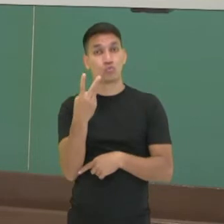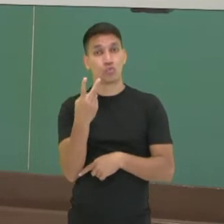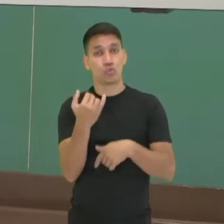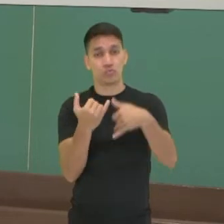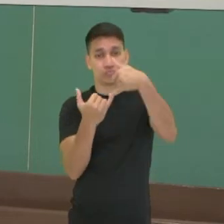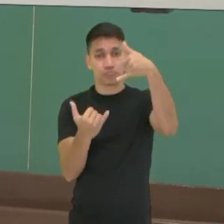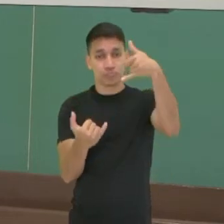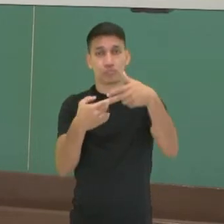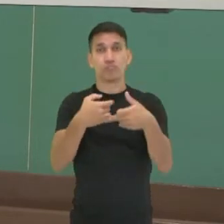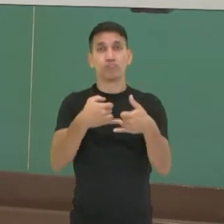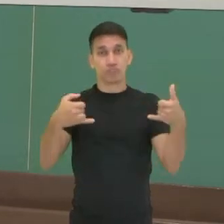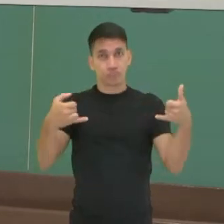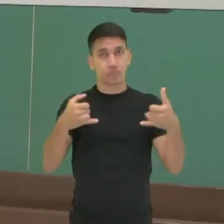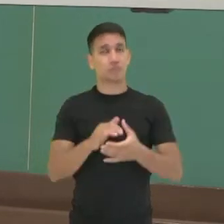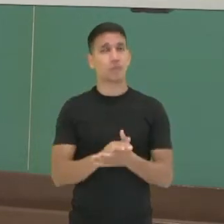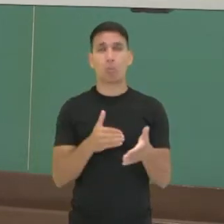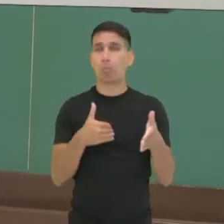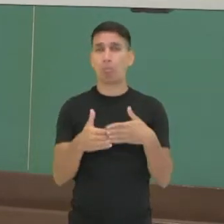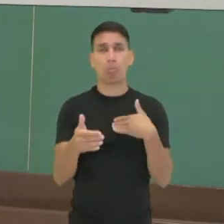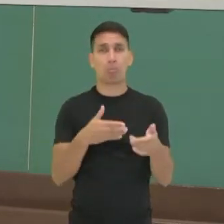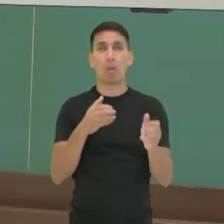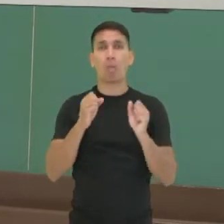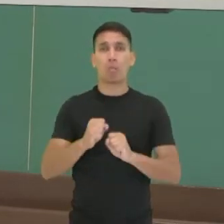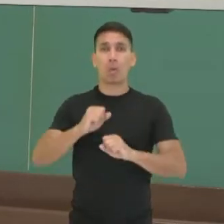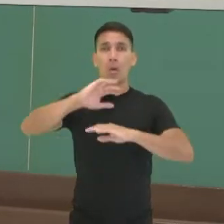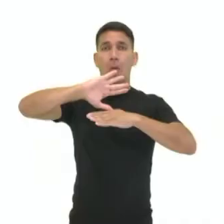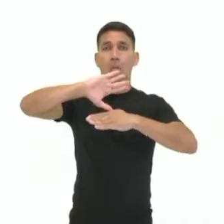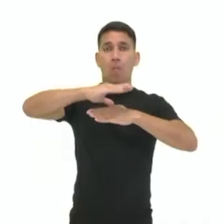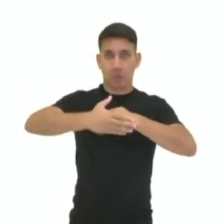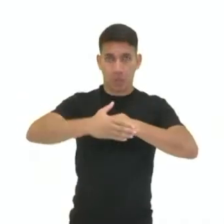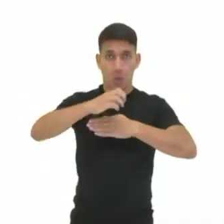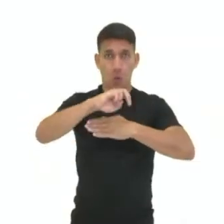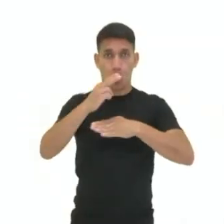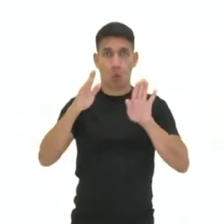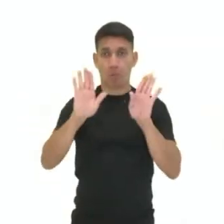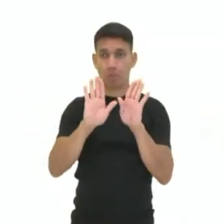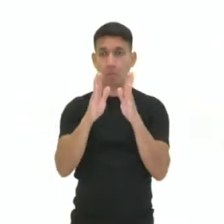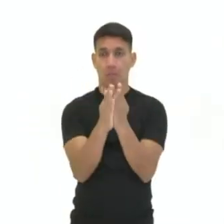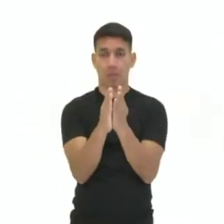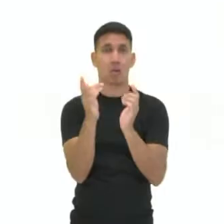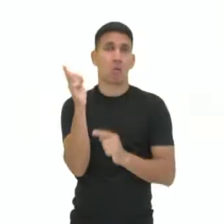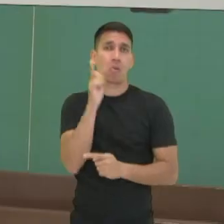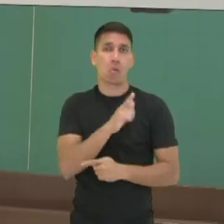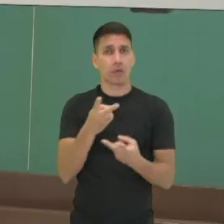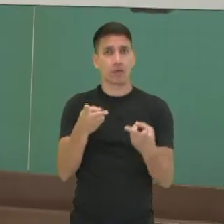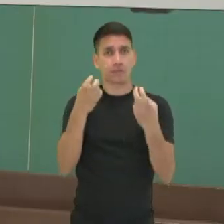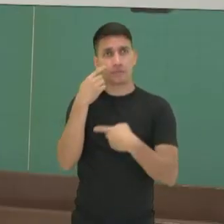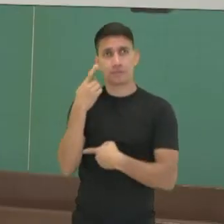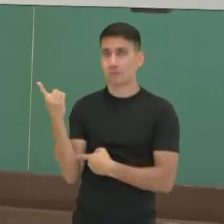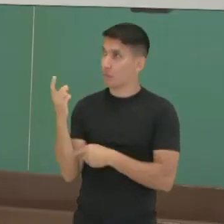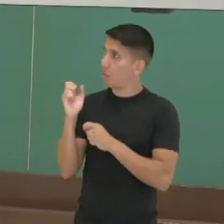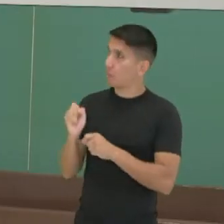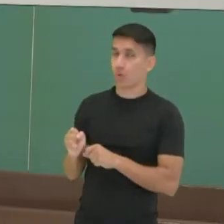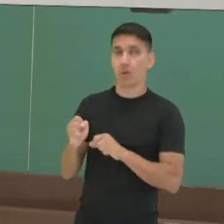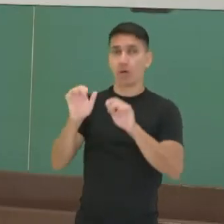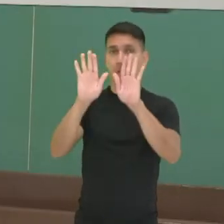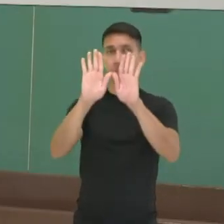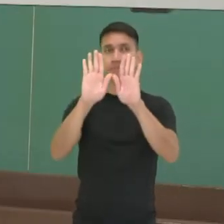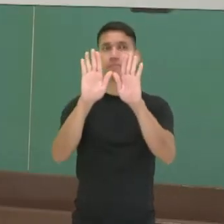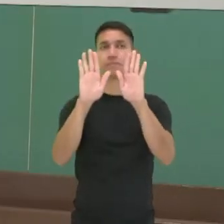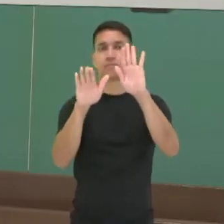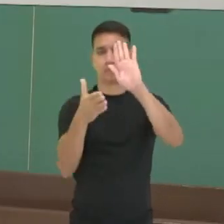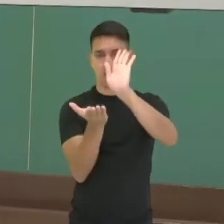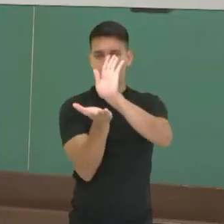dois eixos. Tanto faz como eu quiser dobrá-la ao meio. Se eu quiser pegar daqui para cima e dobrá-la